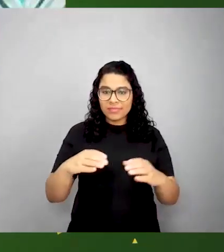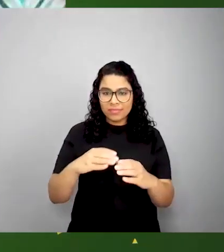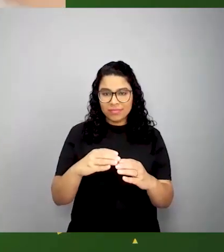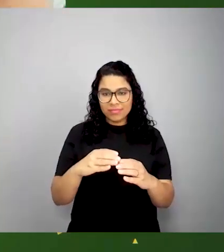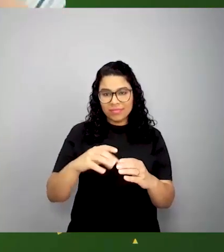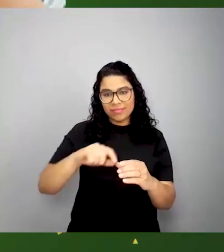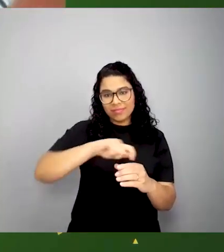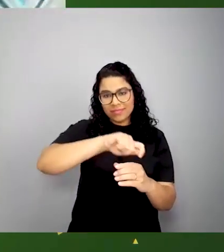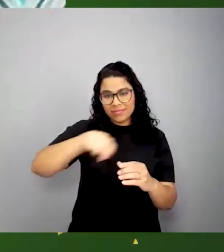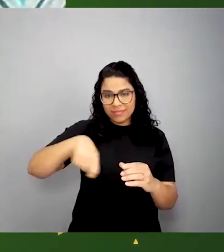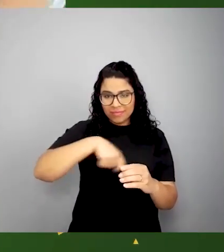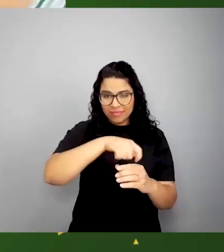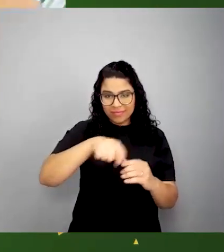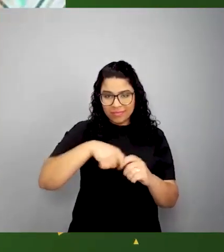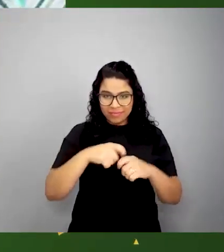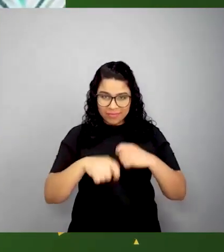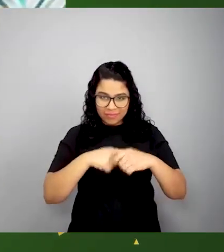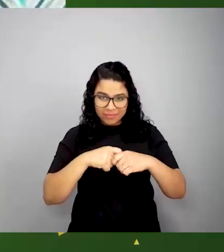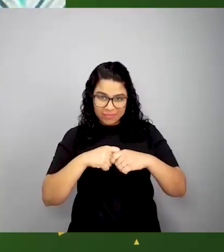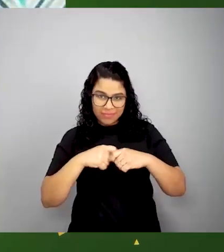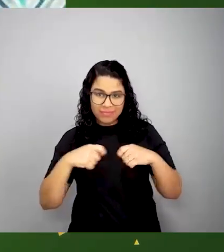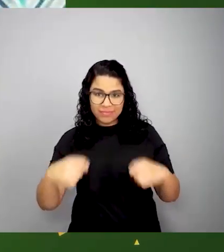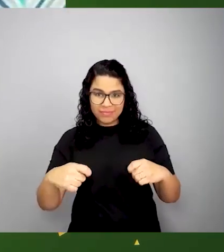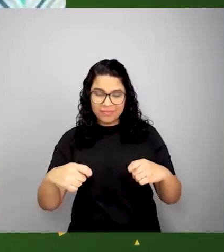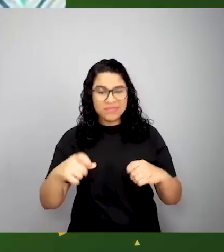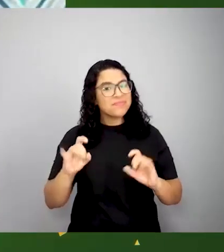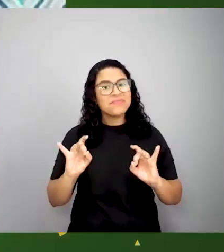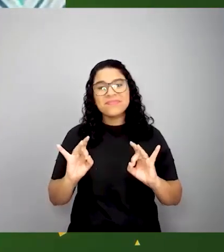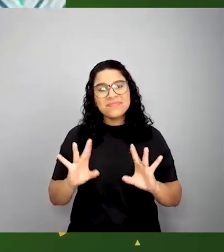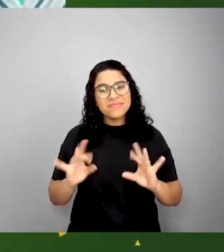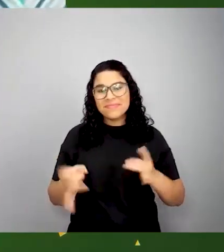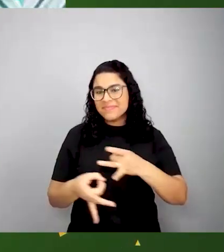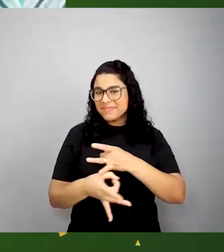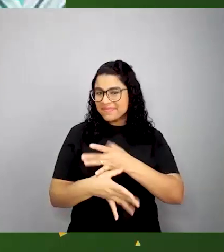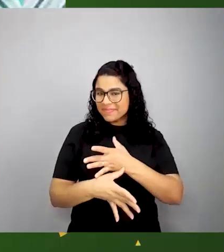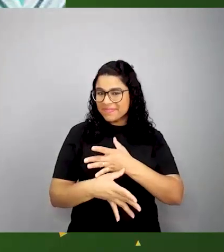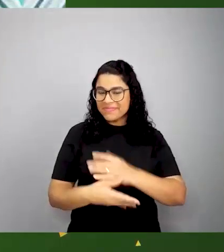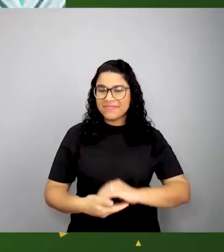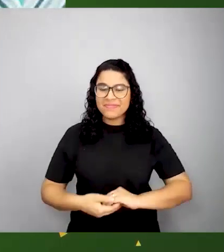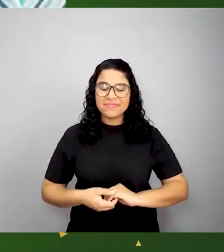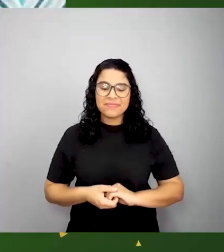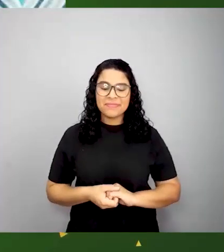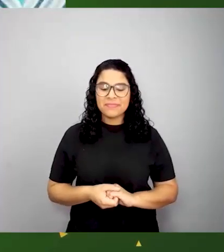alguma fitinha ou até mesmo a alcinha da sacola é só amarrar.